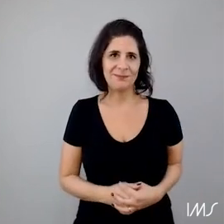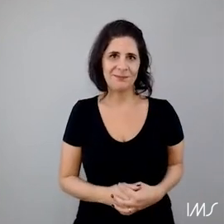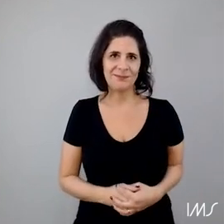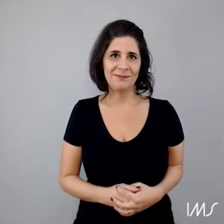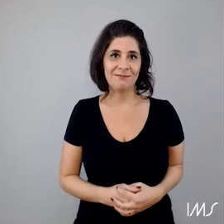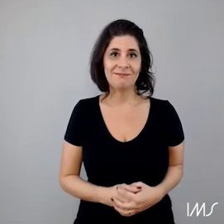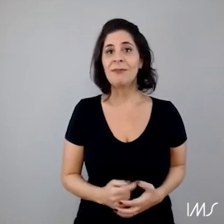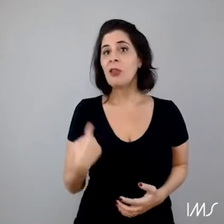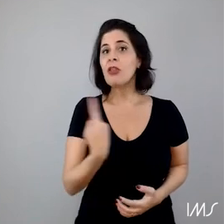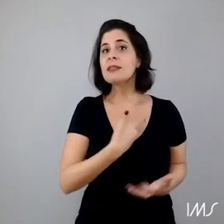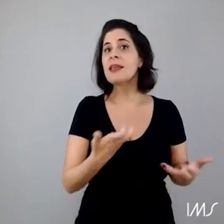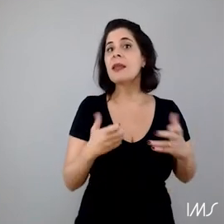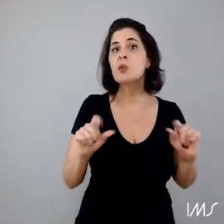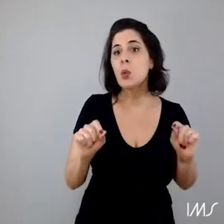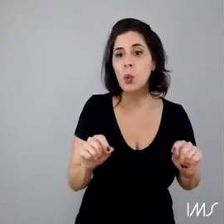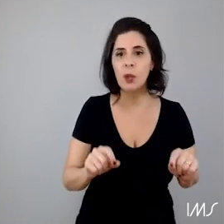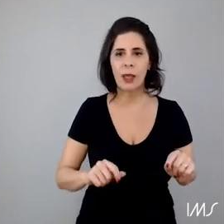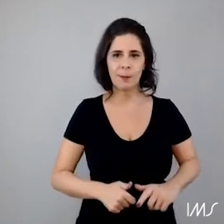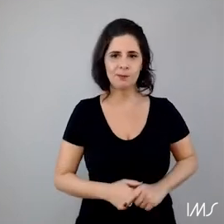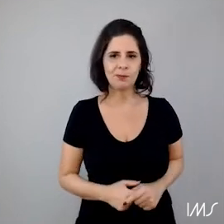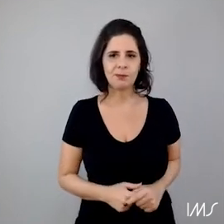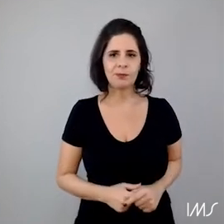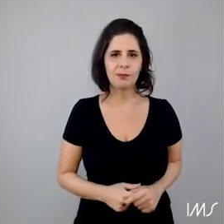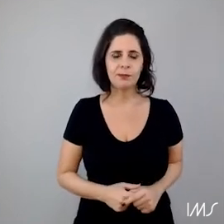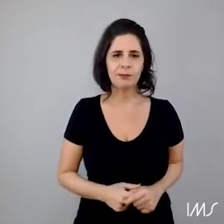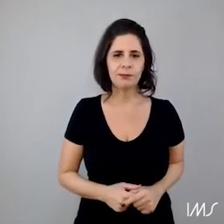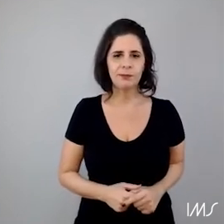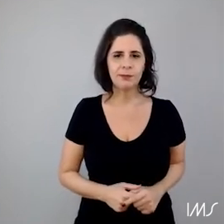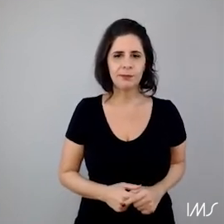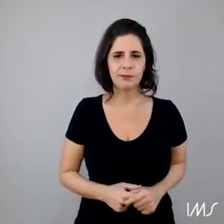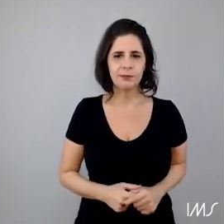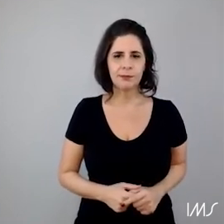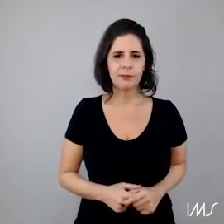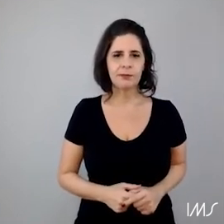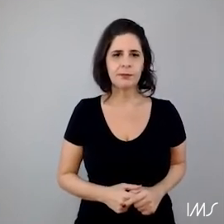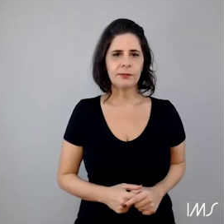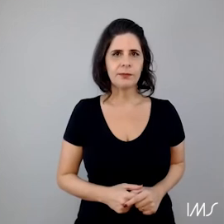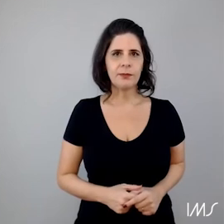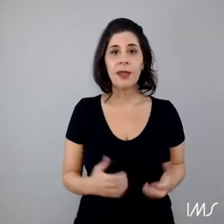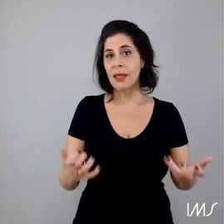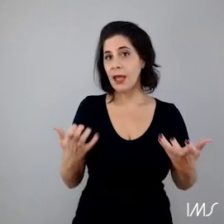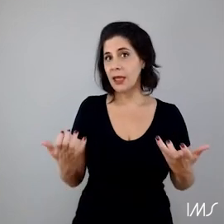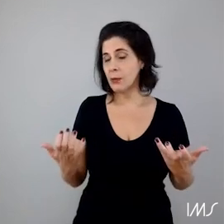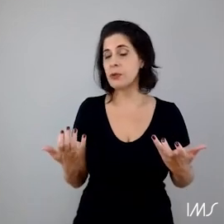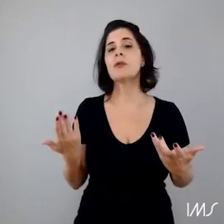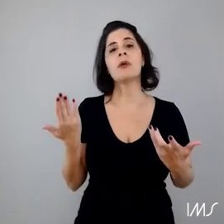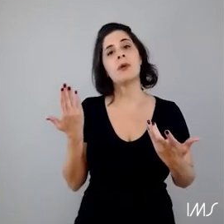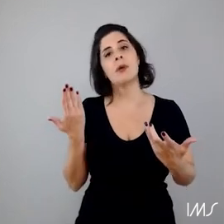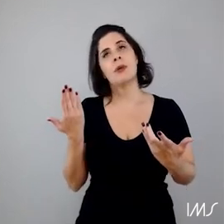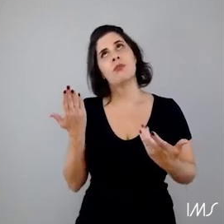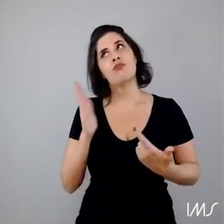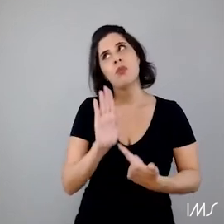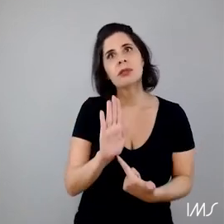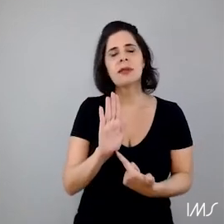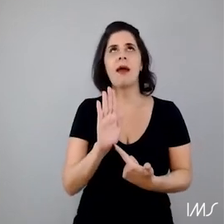ressaltar os anos, as décadas de 50, 60, 40, 30,